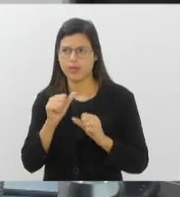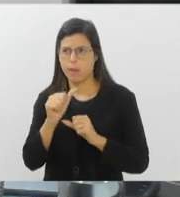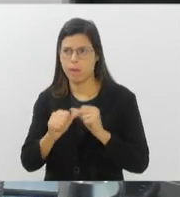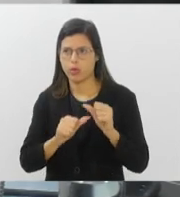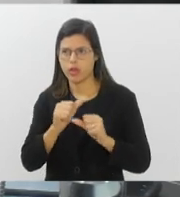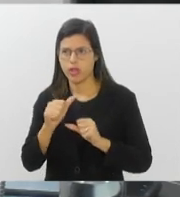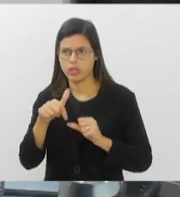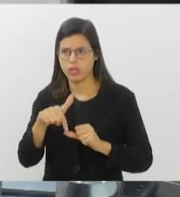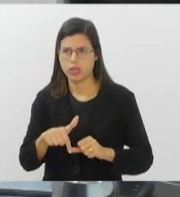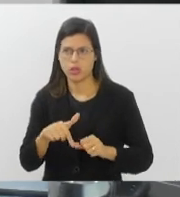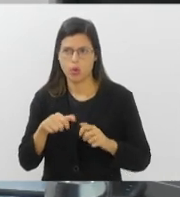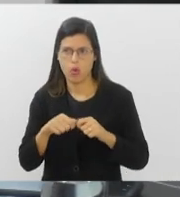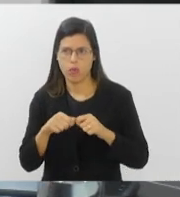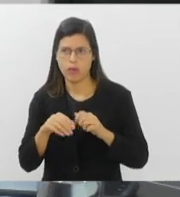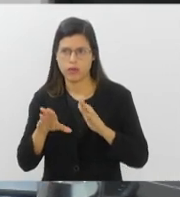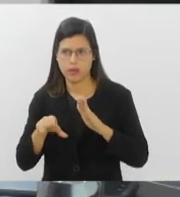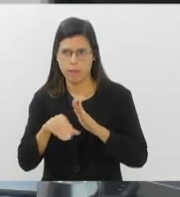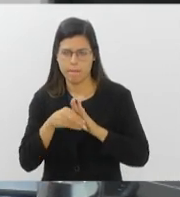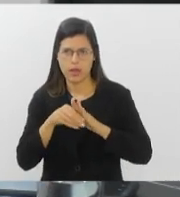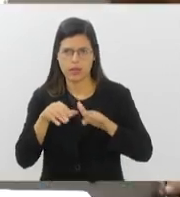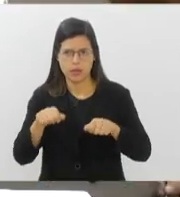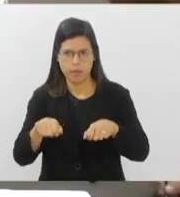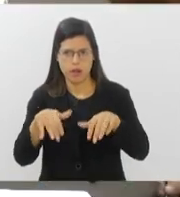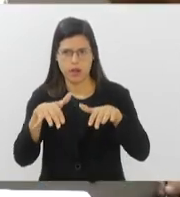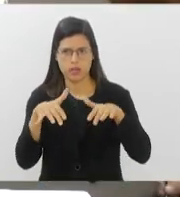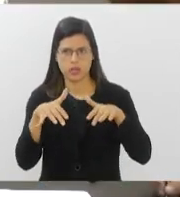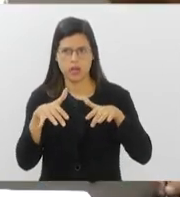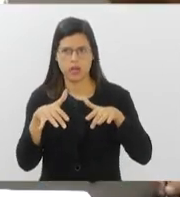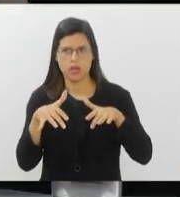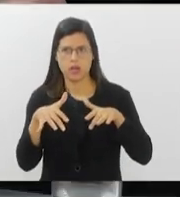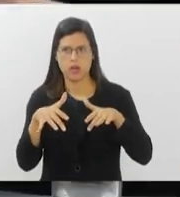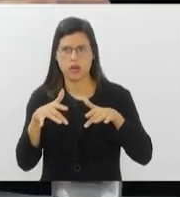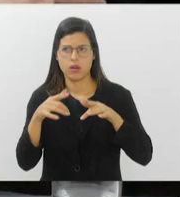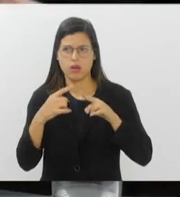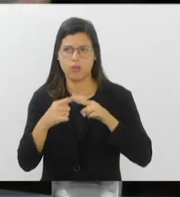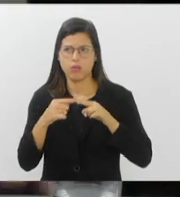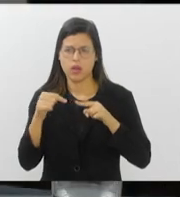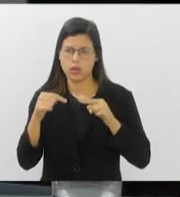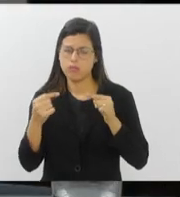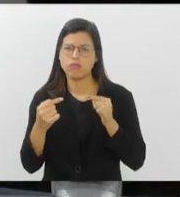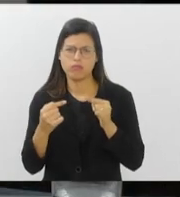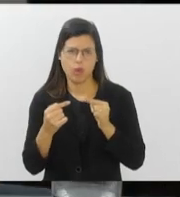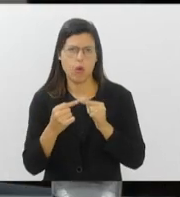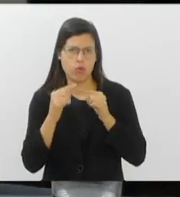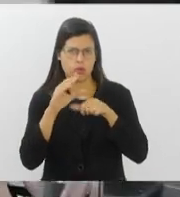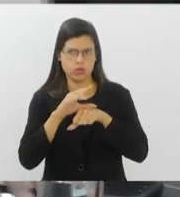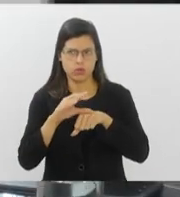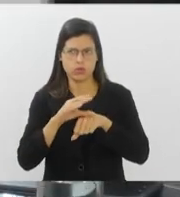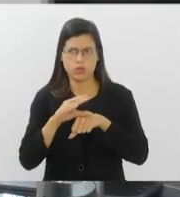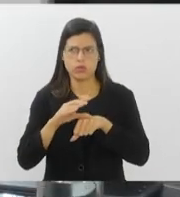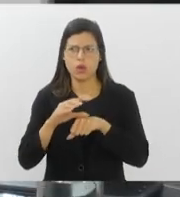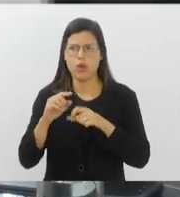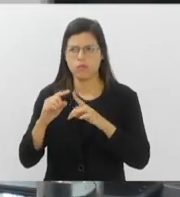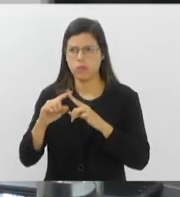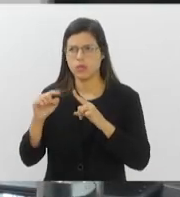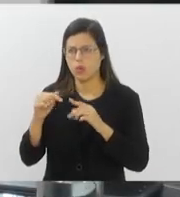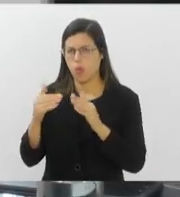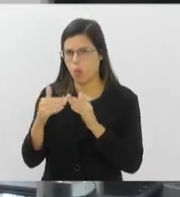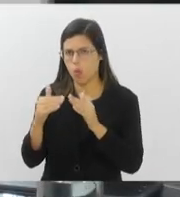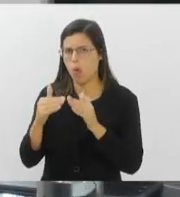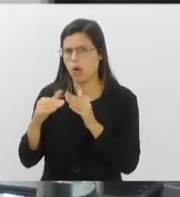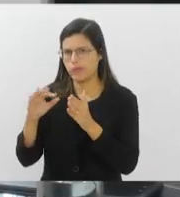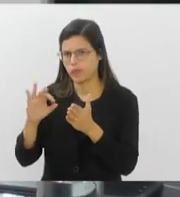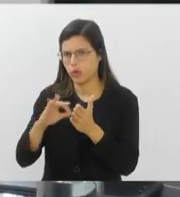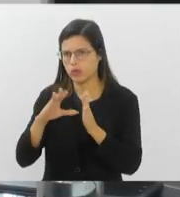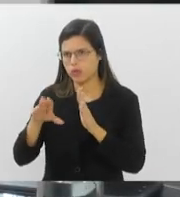não, ou deixa não, fazer não, por emenda no e plenário, faz no plenário. Porque aqui no mérito ali é totalmente constitucional. Mas já me filio a Vossa Excelência e assino a emenda junto. Assiste com